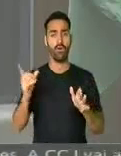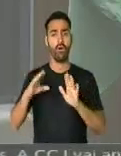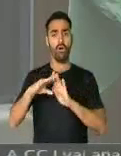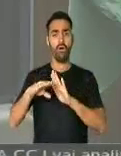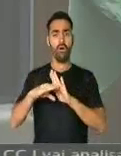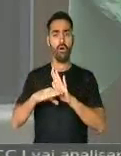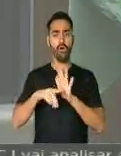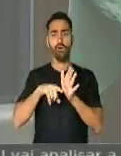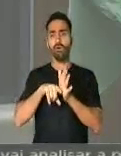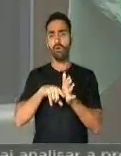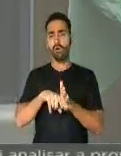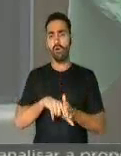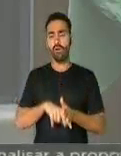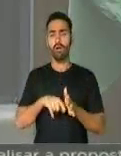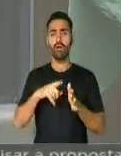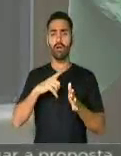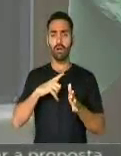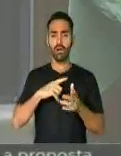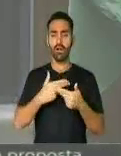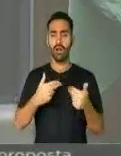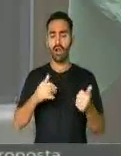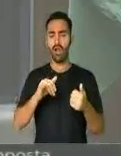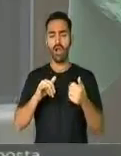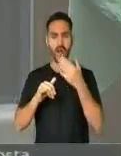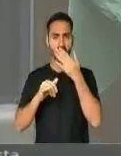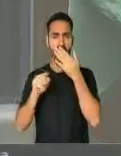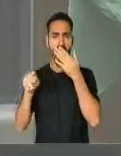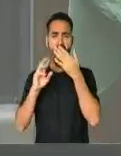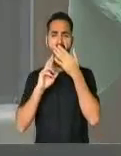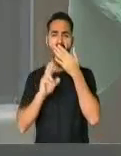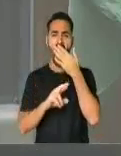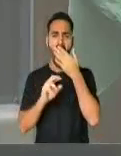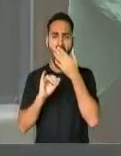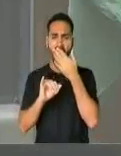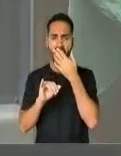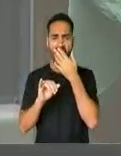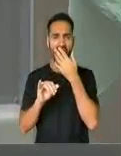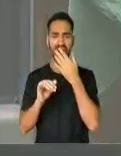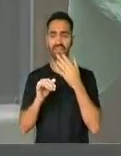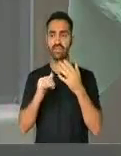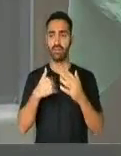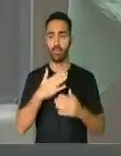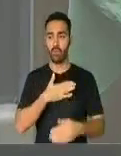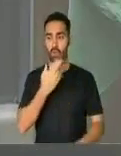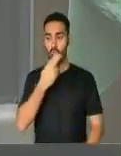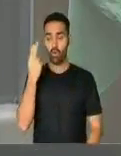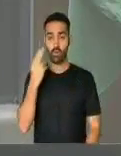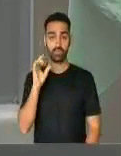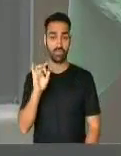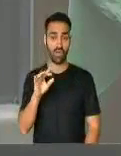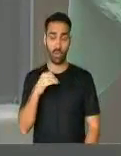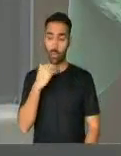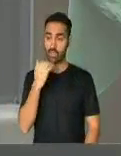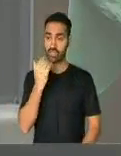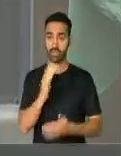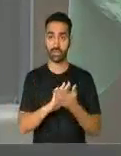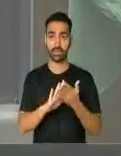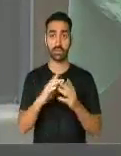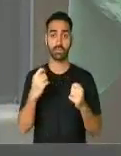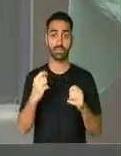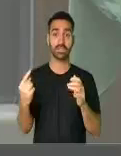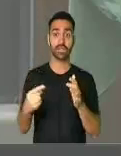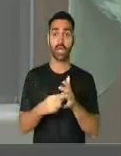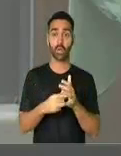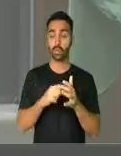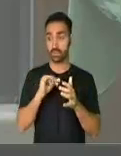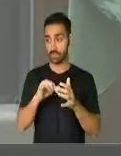investigados e respondendo inquérito ele disse o seguinte citação Só não vale o que vale é denúncia se